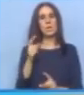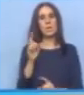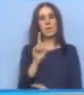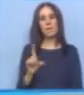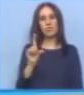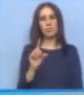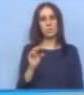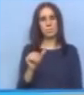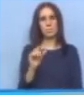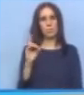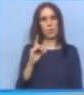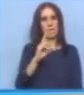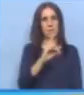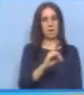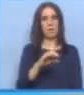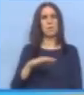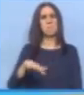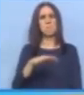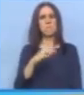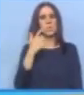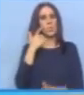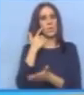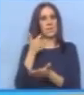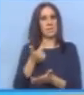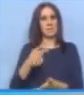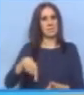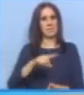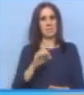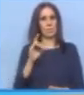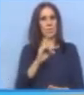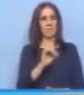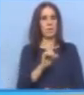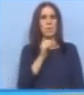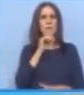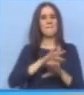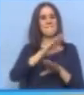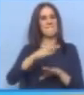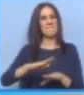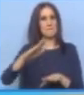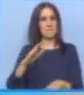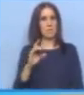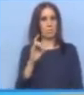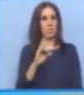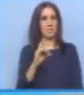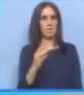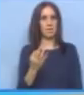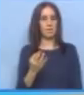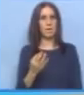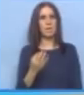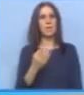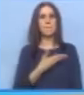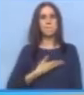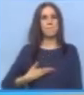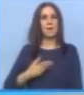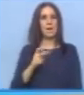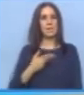região não tanto da Bolívia que nós conhecemos mais aquela Bolívia montanhosa, não é? Com aquele estilo andino,